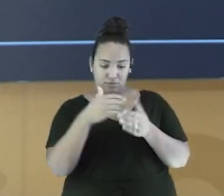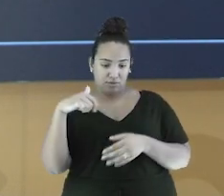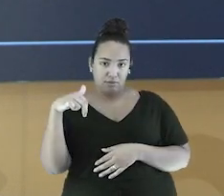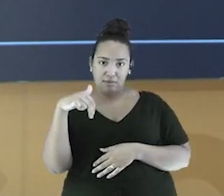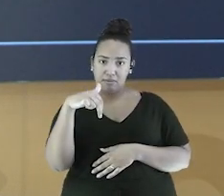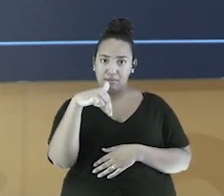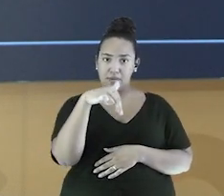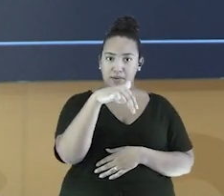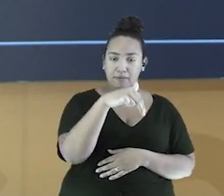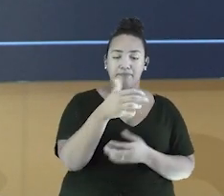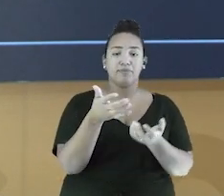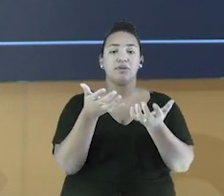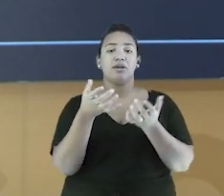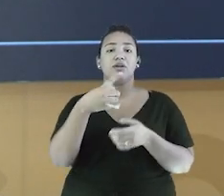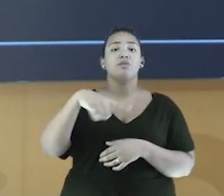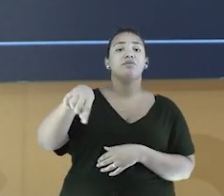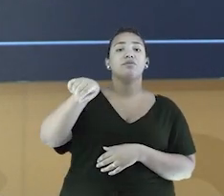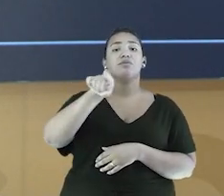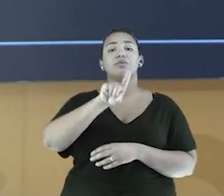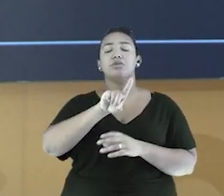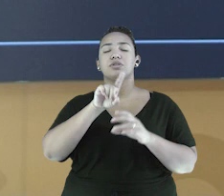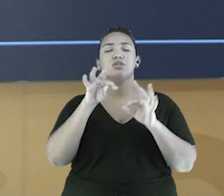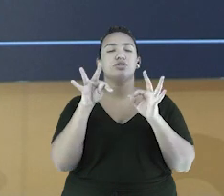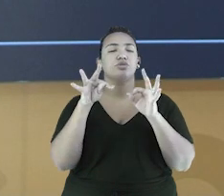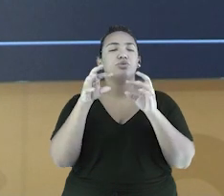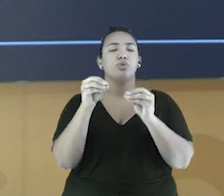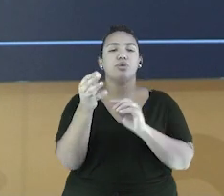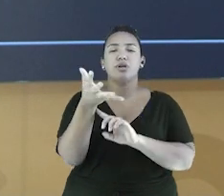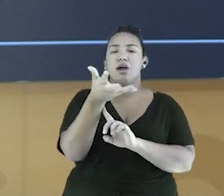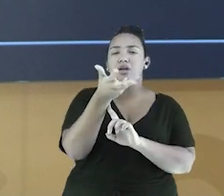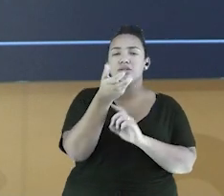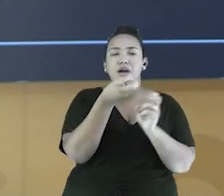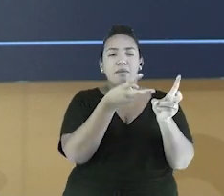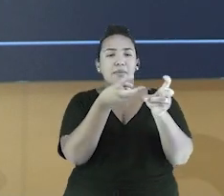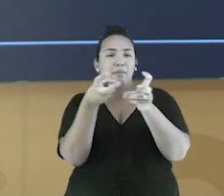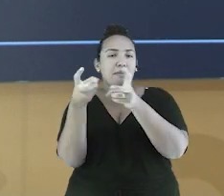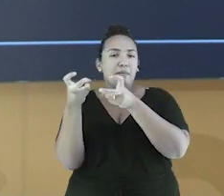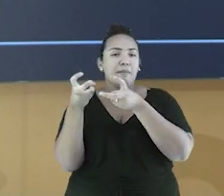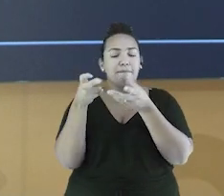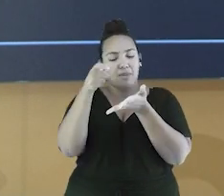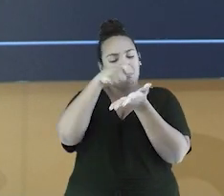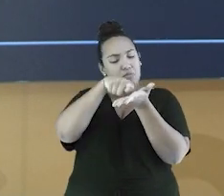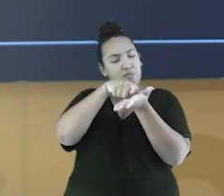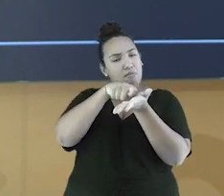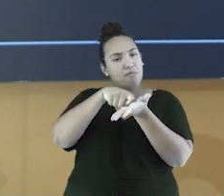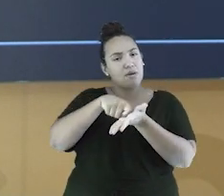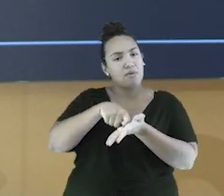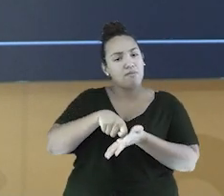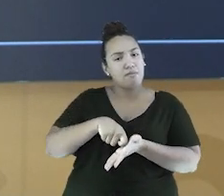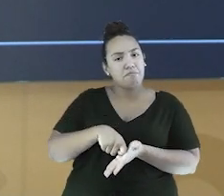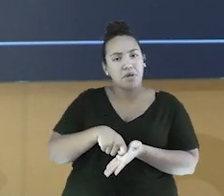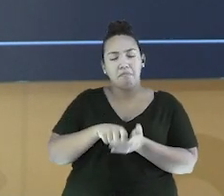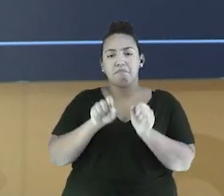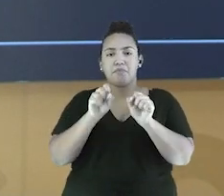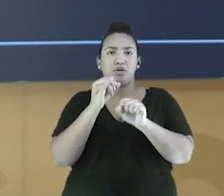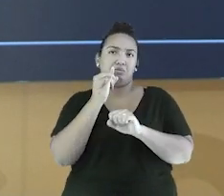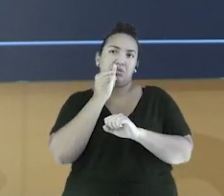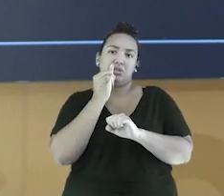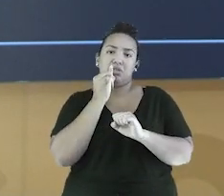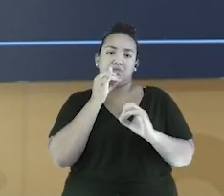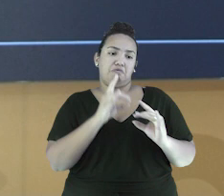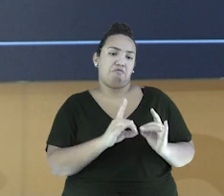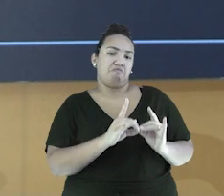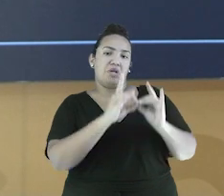eu quero que vocês anotem todos os tipos de arte que vocês conseguirem perceber. Seja uma